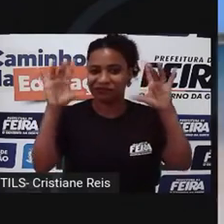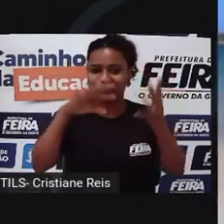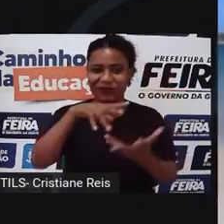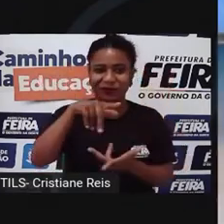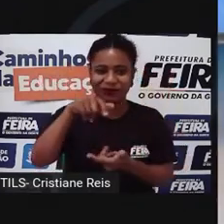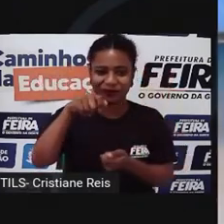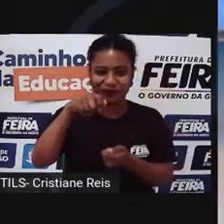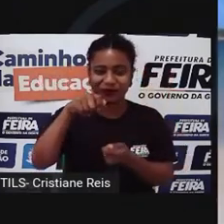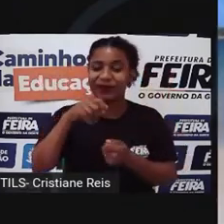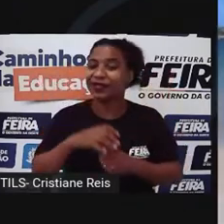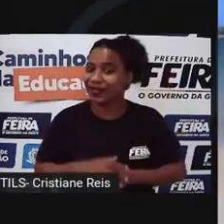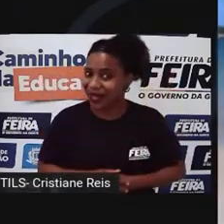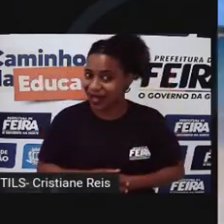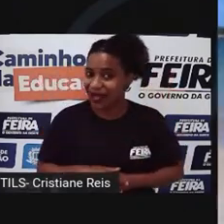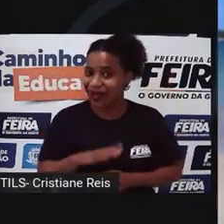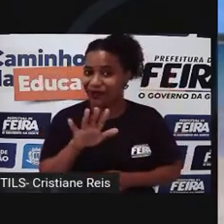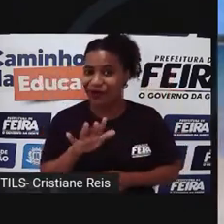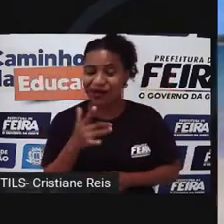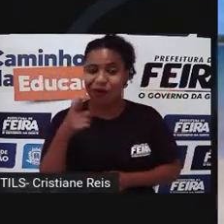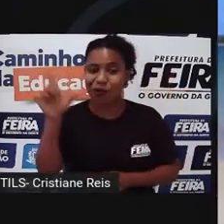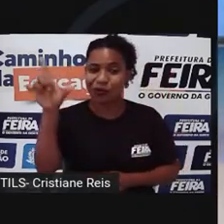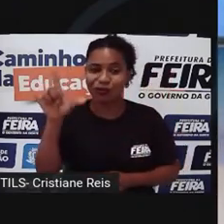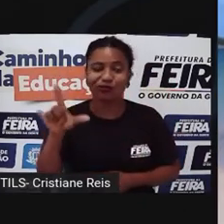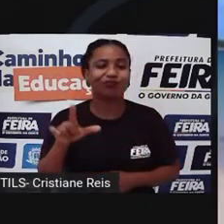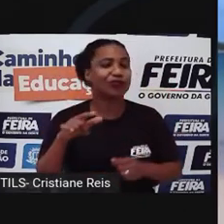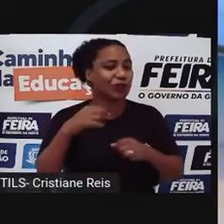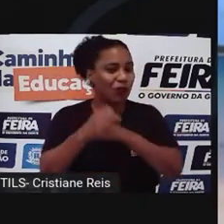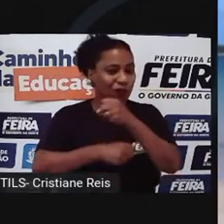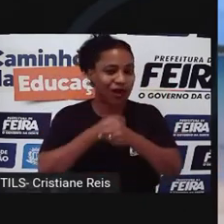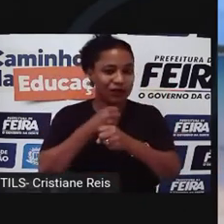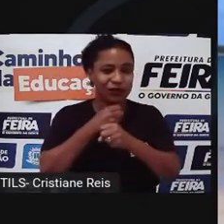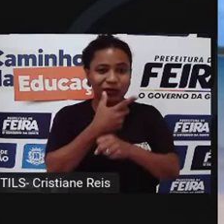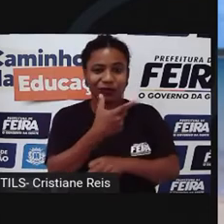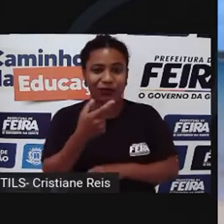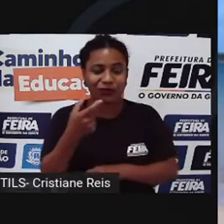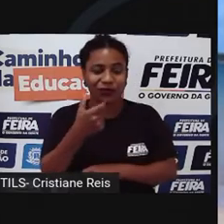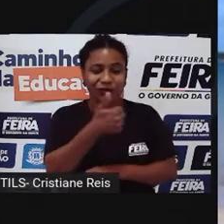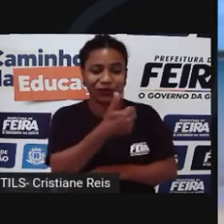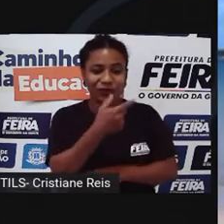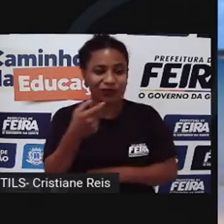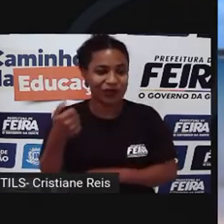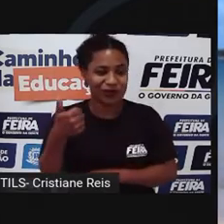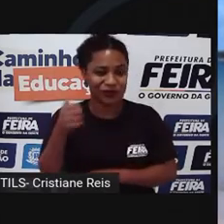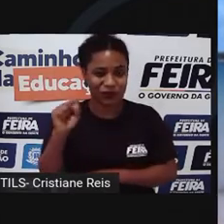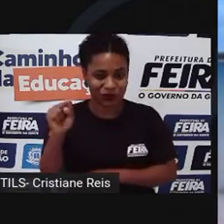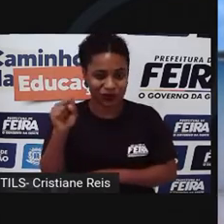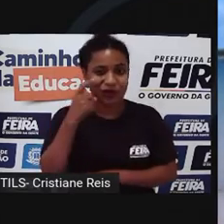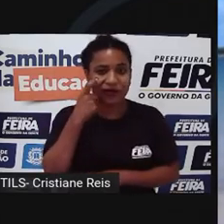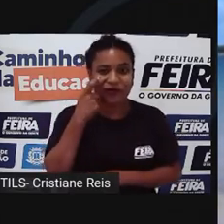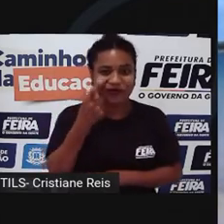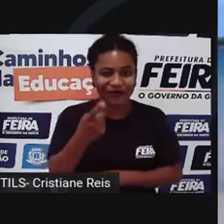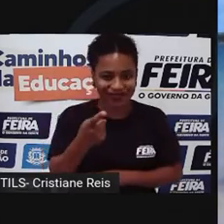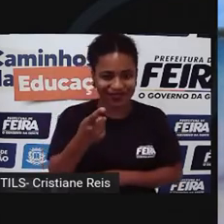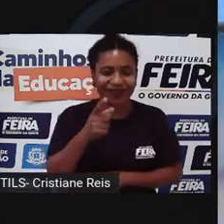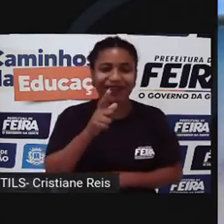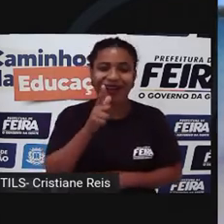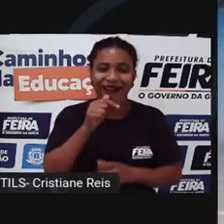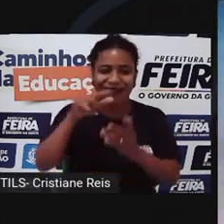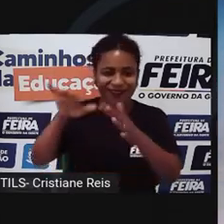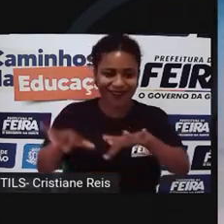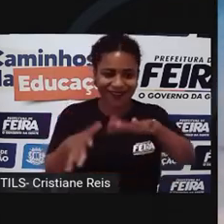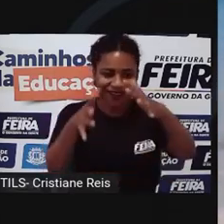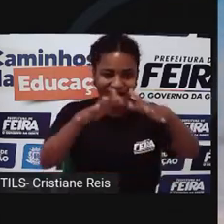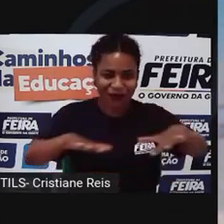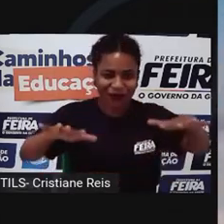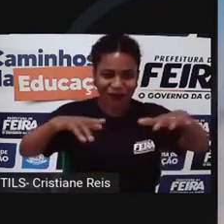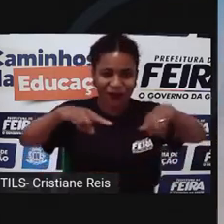É hora de falar de um lugar que nos encantou muito em 2018. Lagoa do Carcará, em Nísia Floresta, bem ao lado ali de Natal. Essa